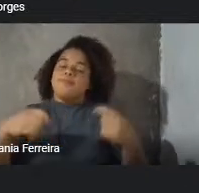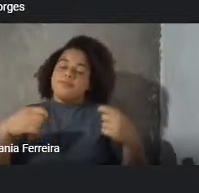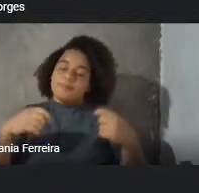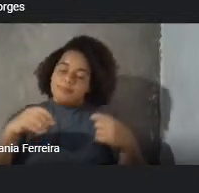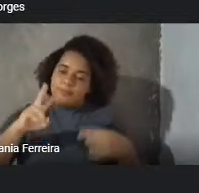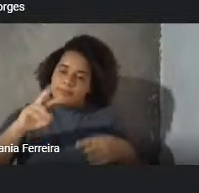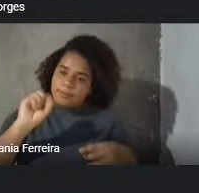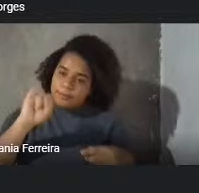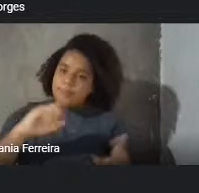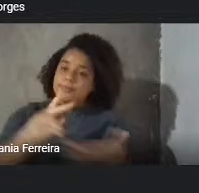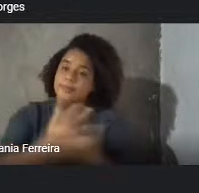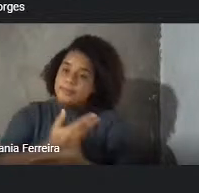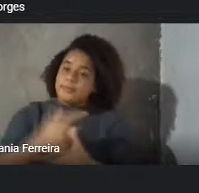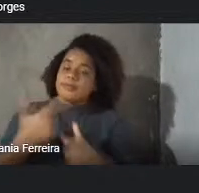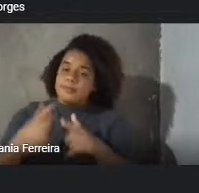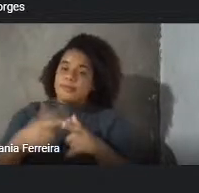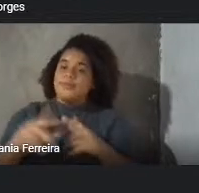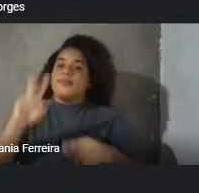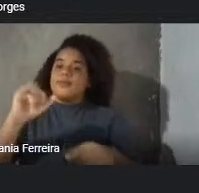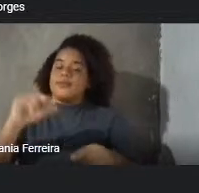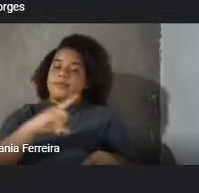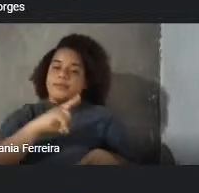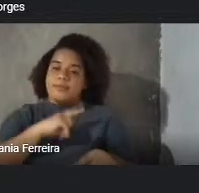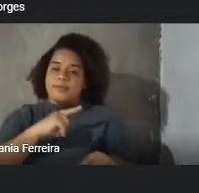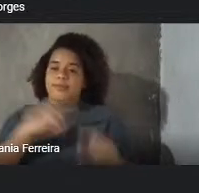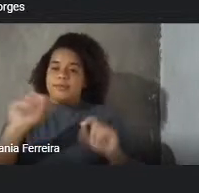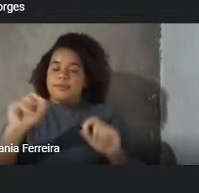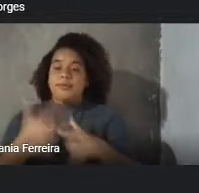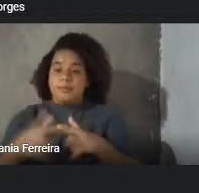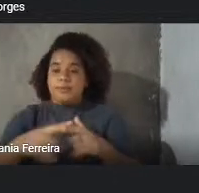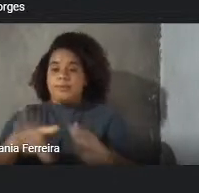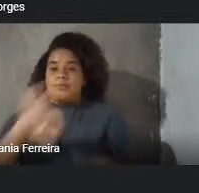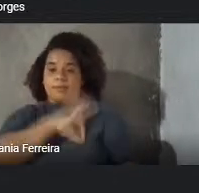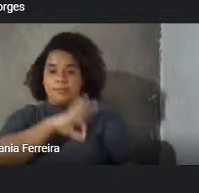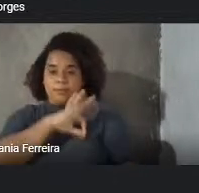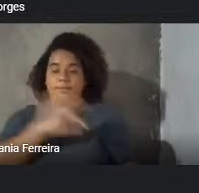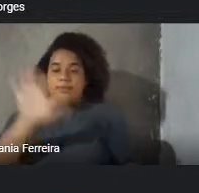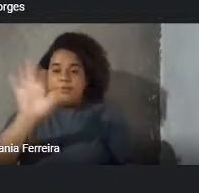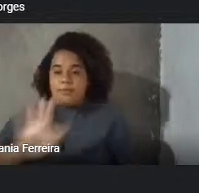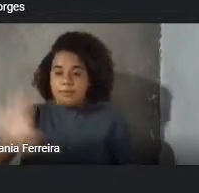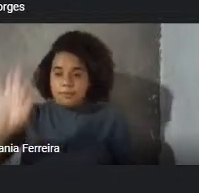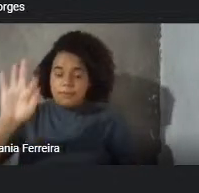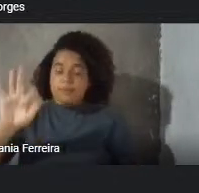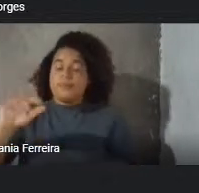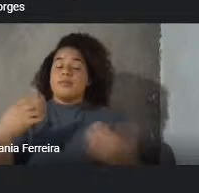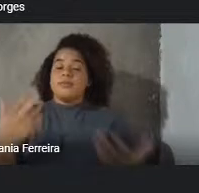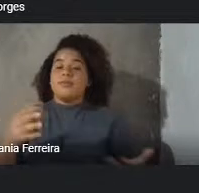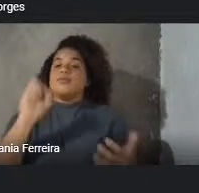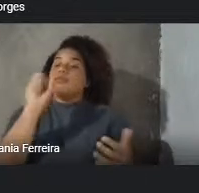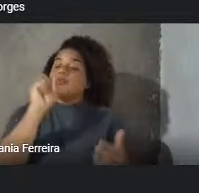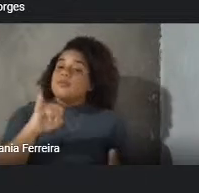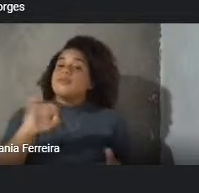é a Polícia Federal, né? Quando você responde de uma forma